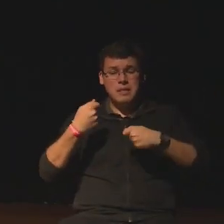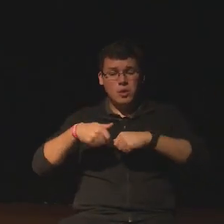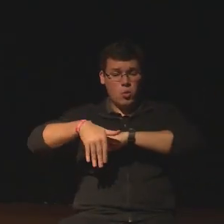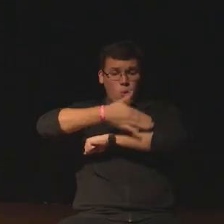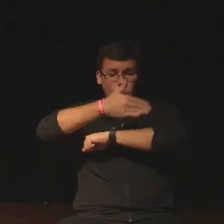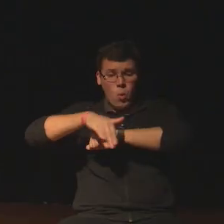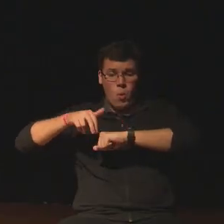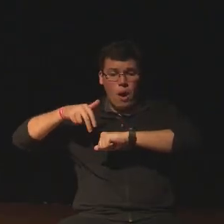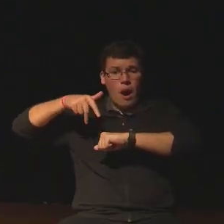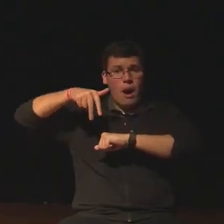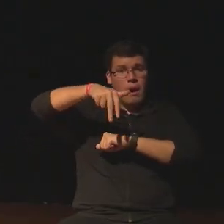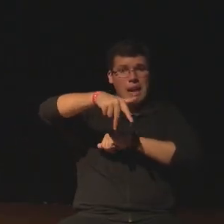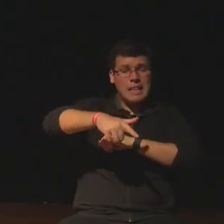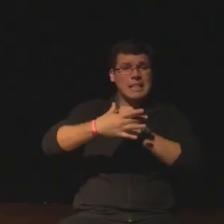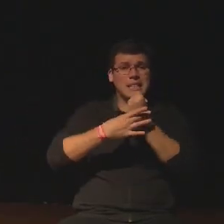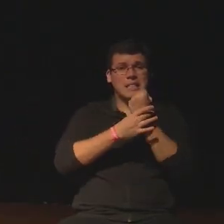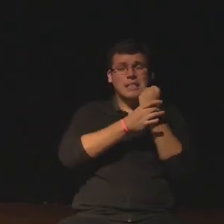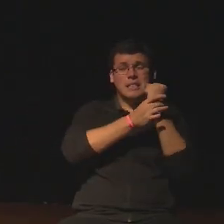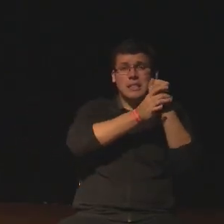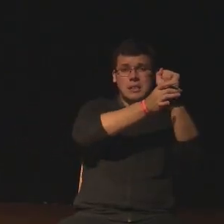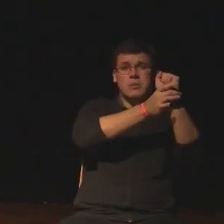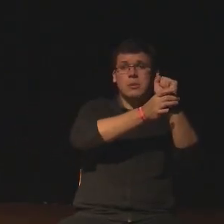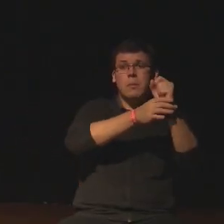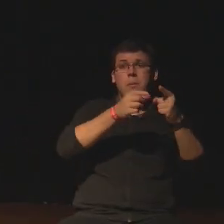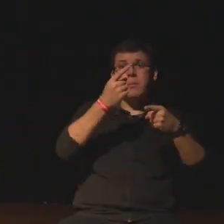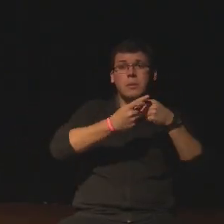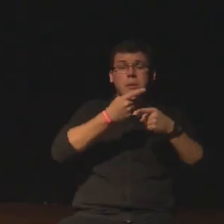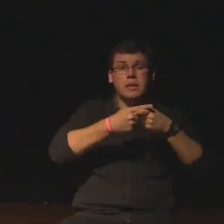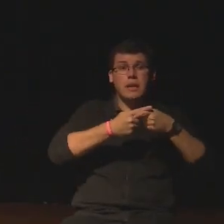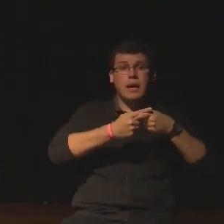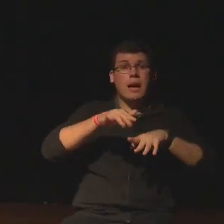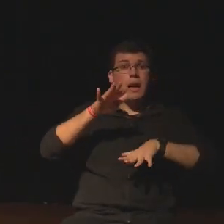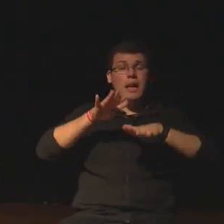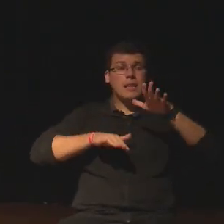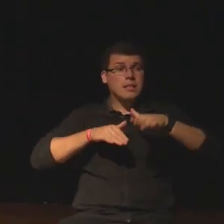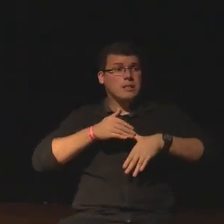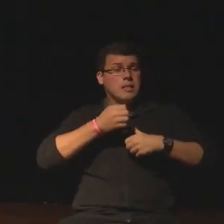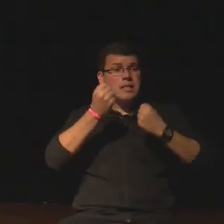enxerga o carro. Quem está daqui para lá, você não enxerga, não tem olho nas